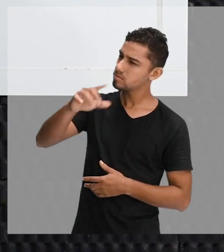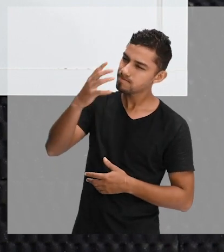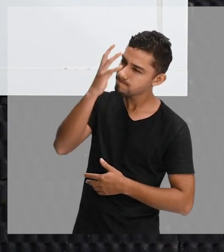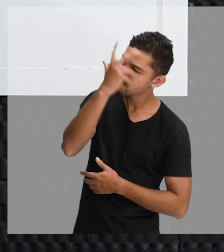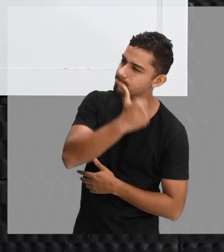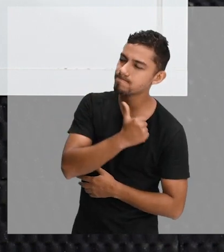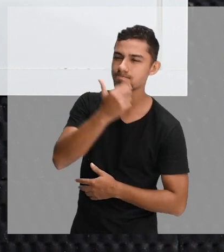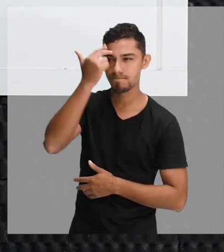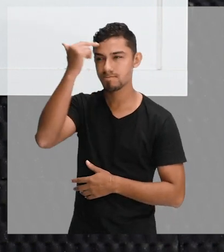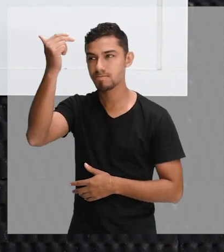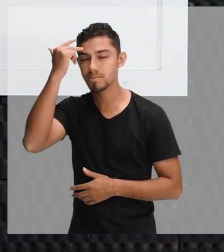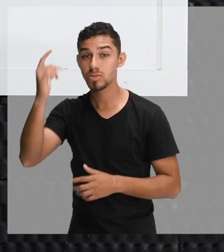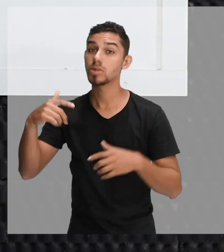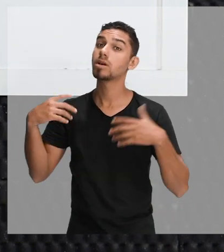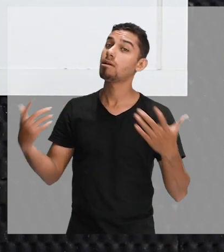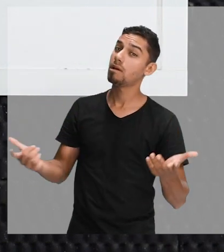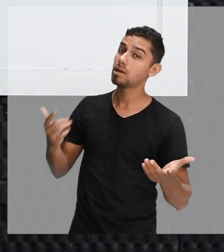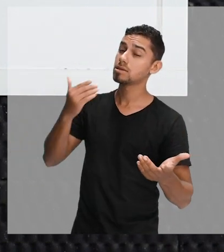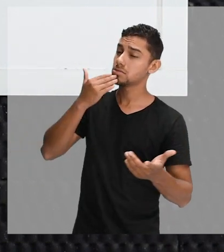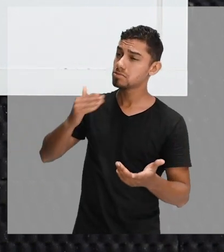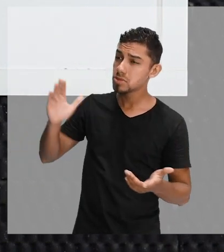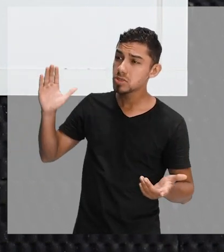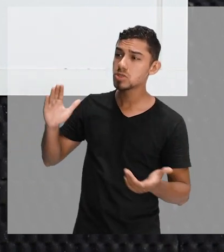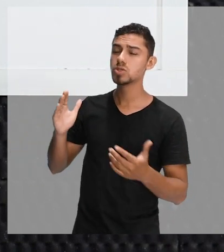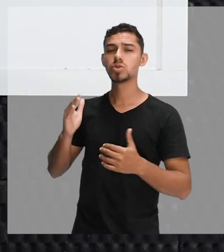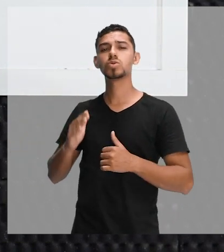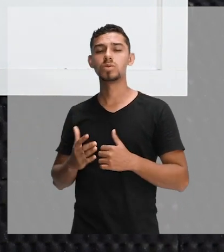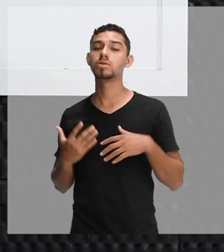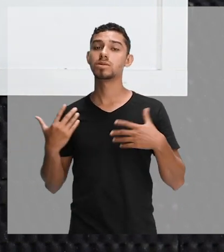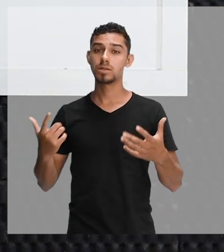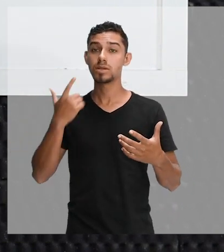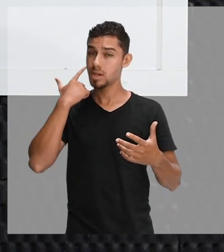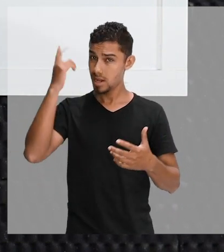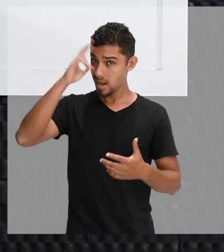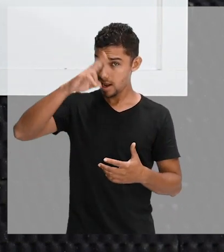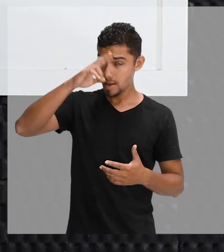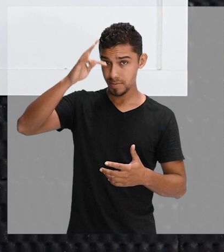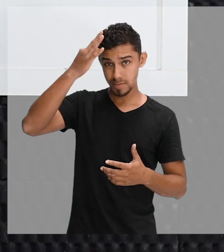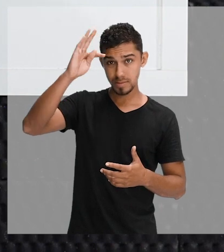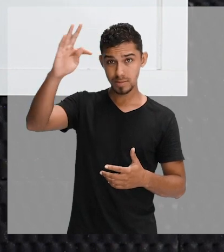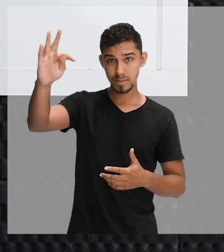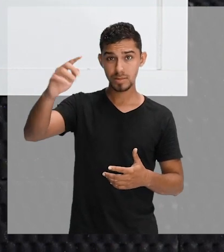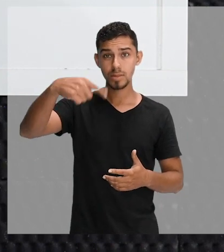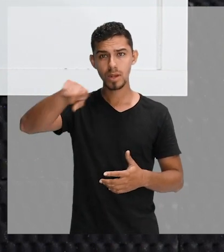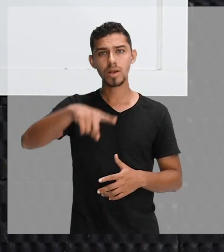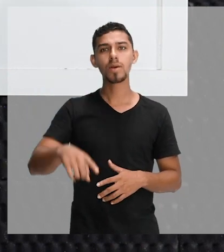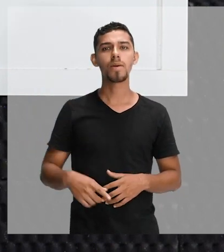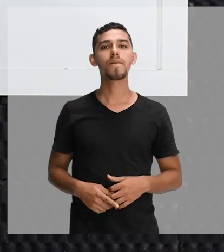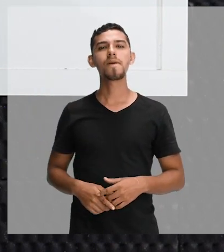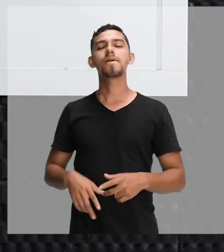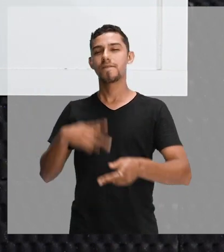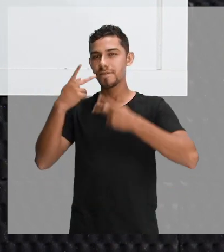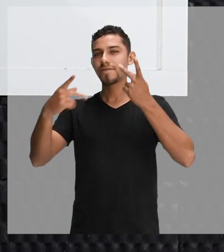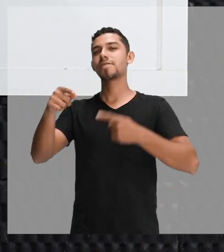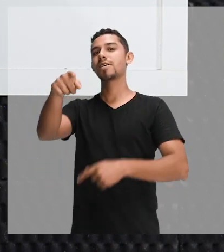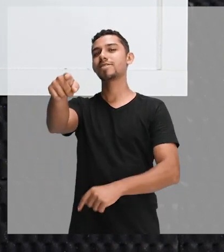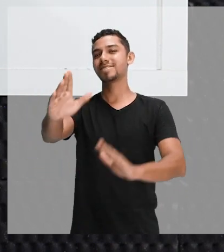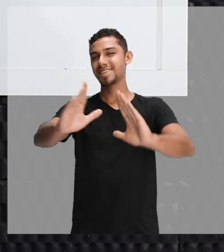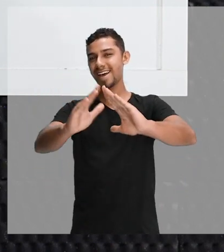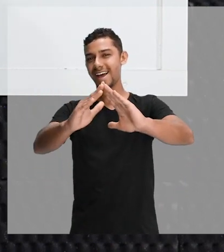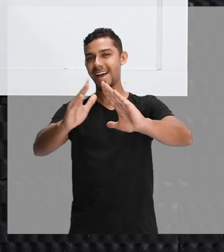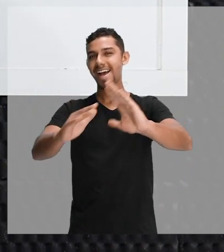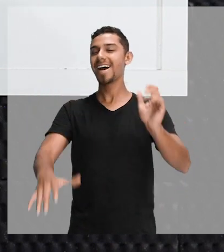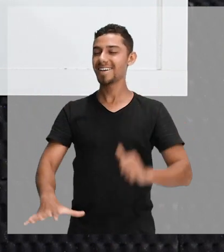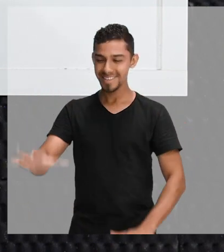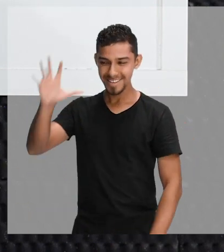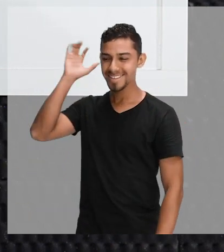aquela velha história que ele teve de abjurar, lembra? Que teoria? Isso, eu escutei daqui. Alguém falou aí de casa, eu escutei daqui. A